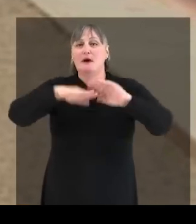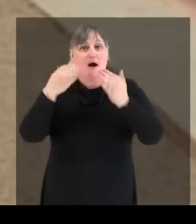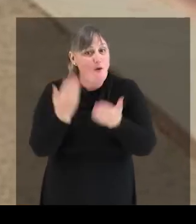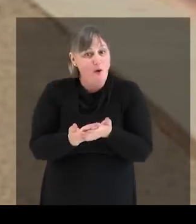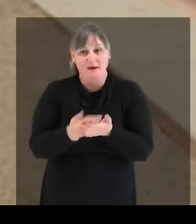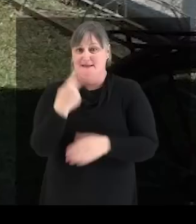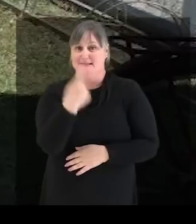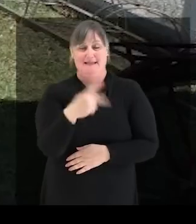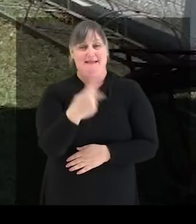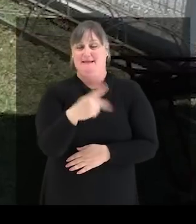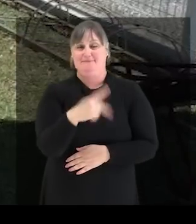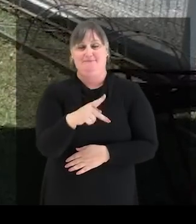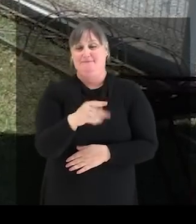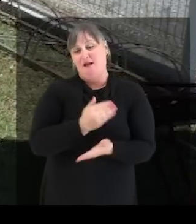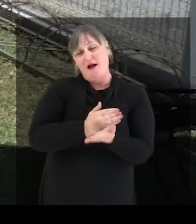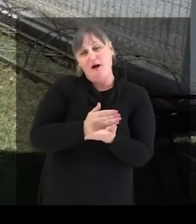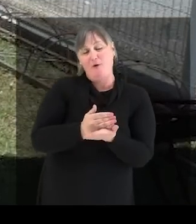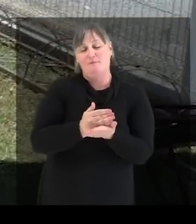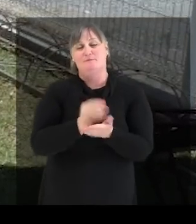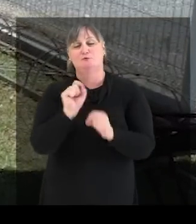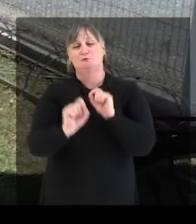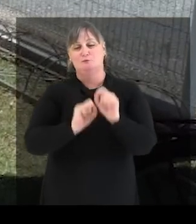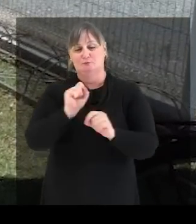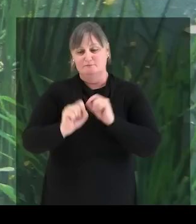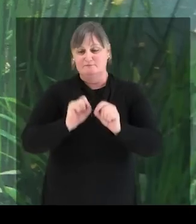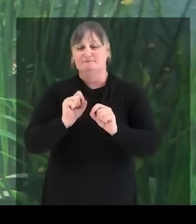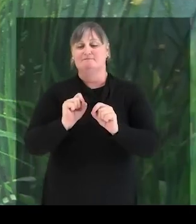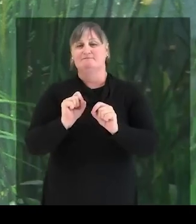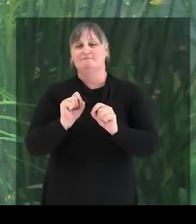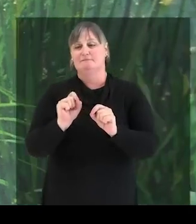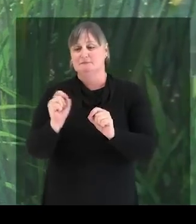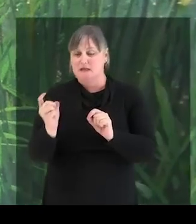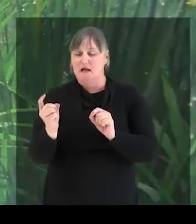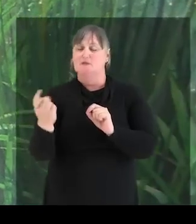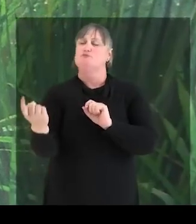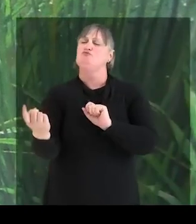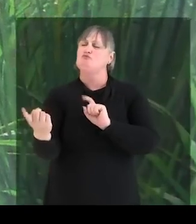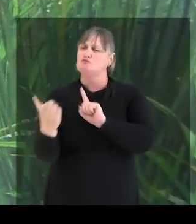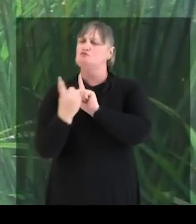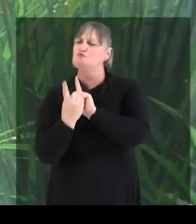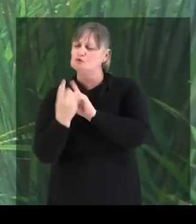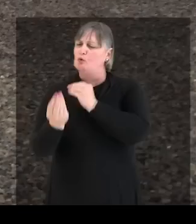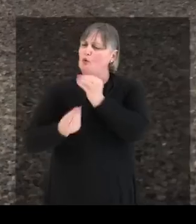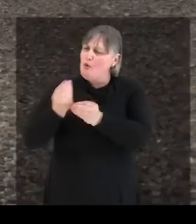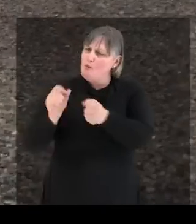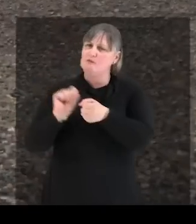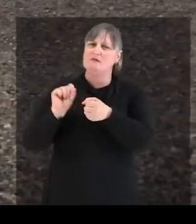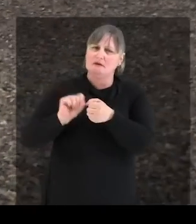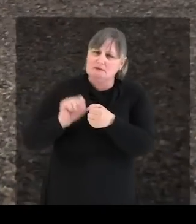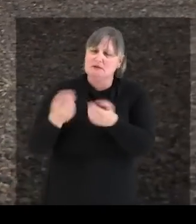delas. E a partir dali começaram a nos procurar, né? Nossa, o que nós podemos